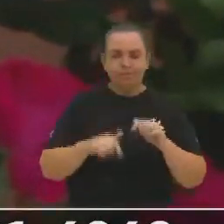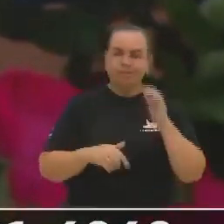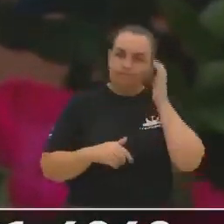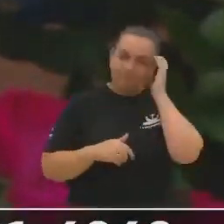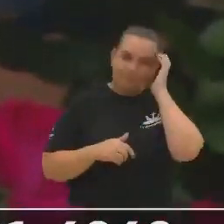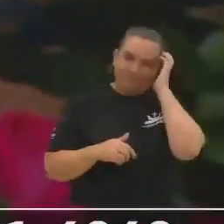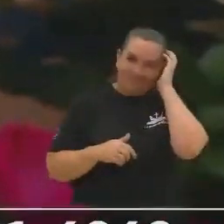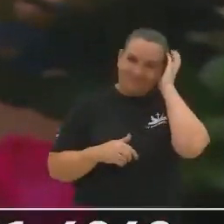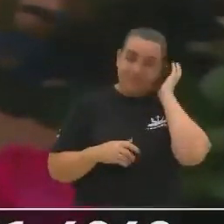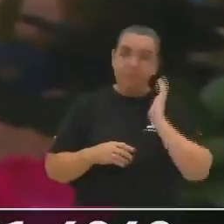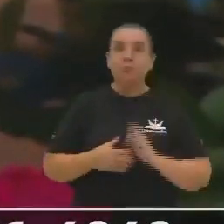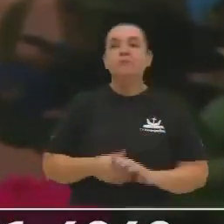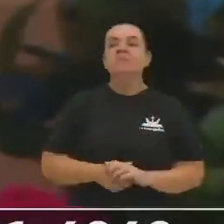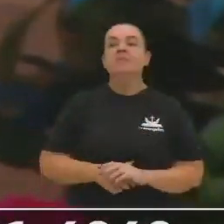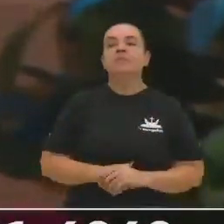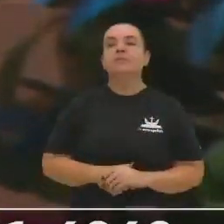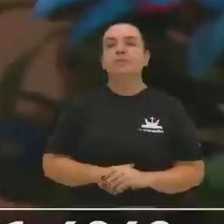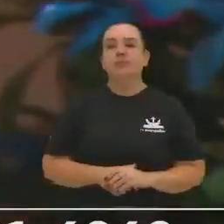país.